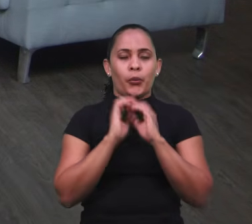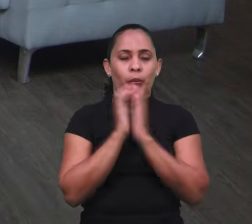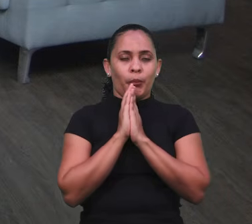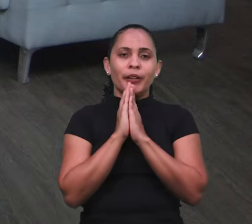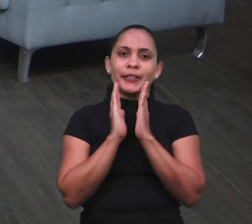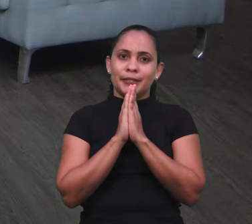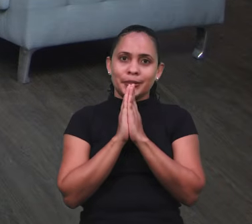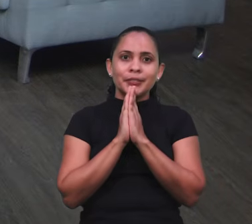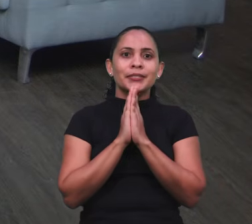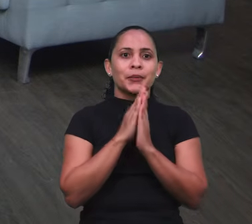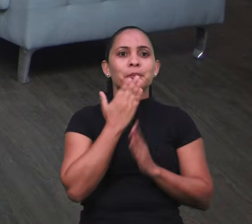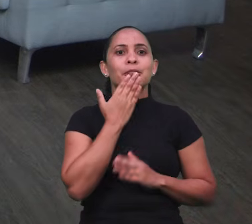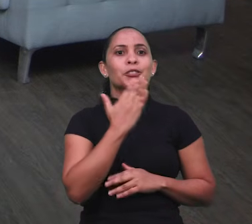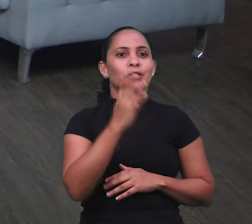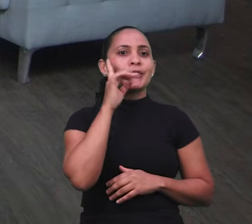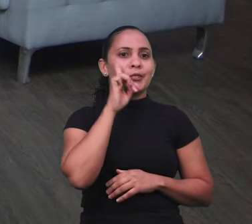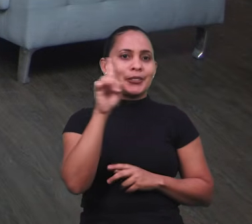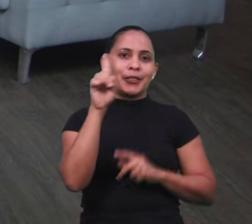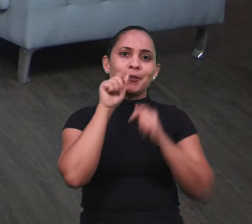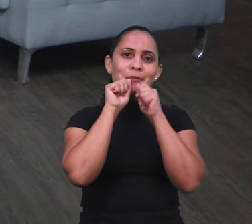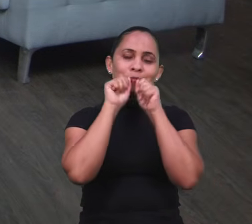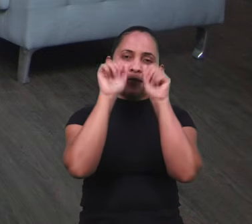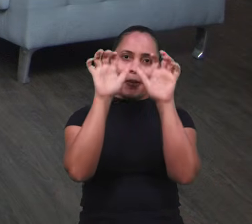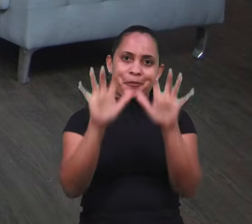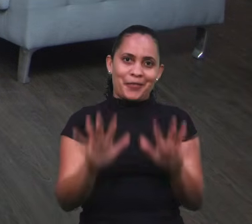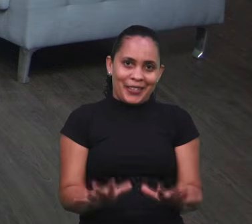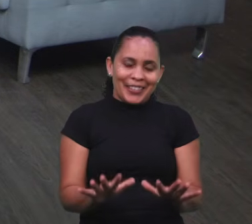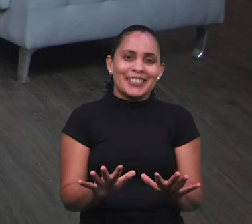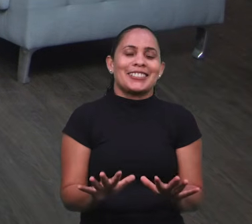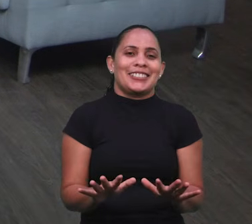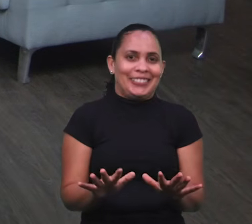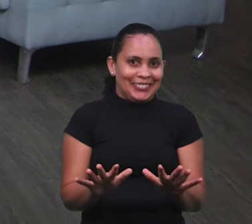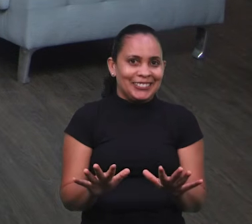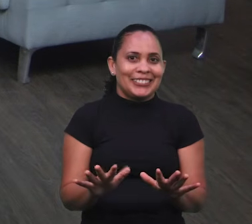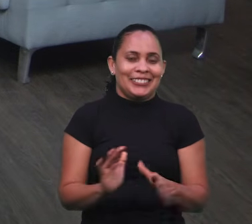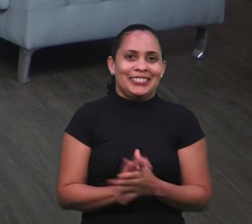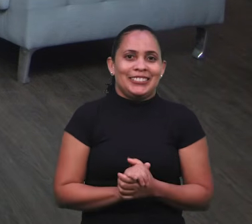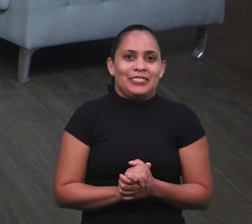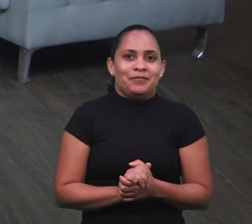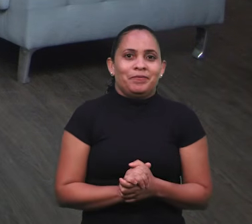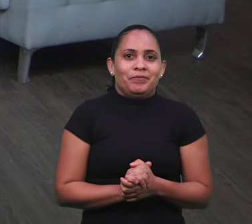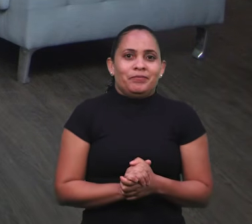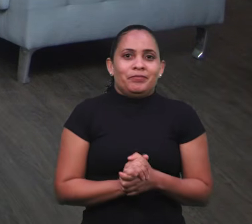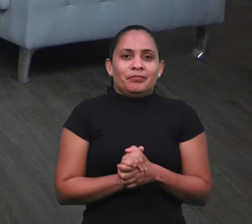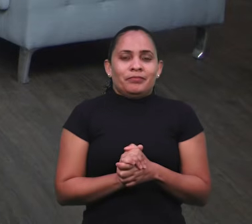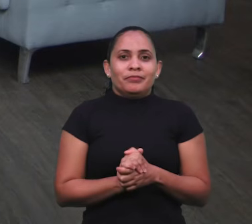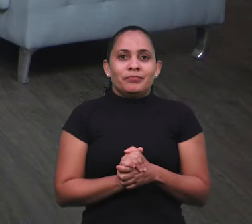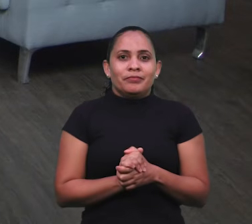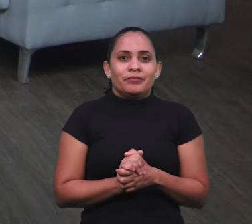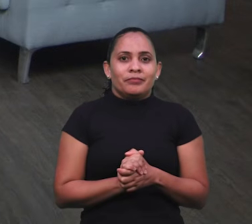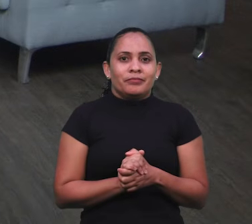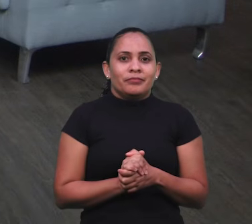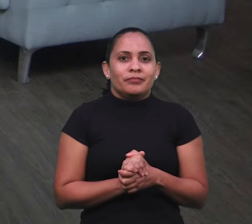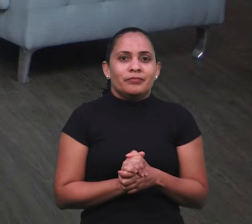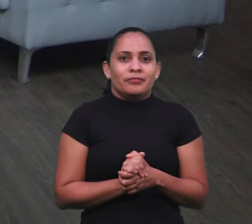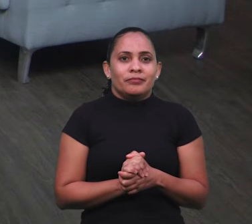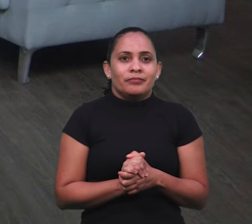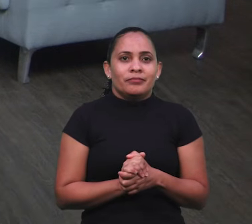coisas, inclusive orando, né? Buscando ao Senhor, realizando esta obra.